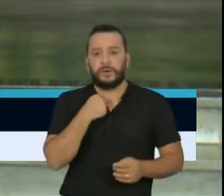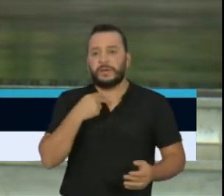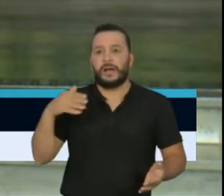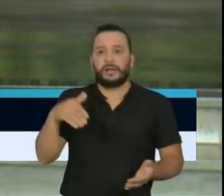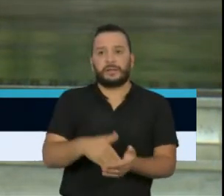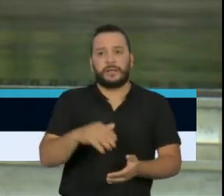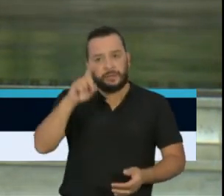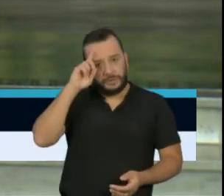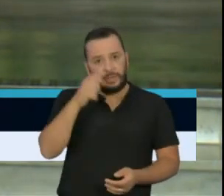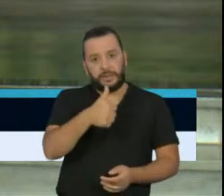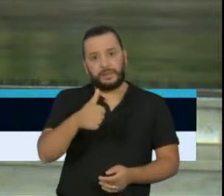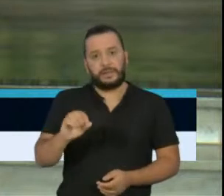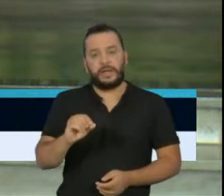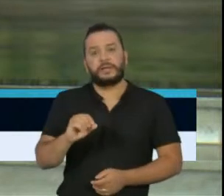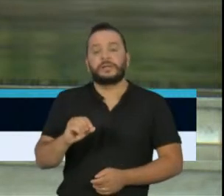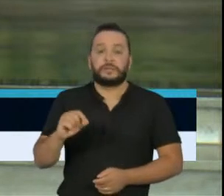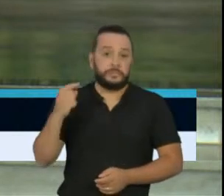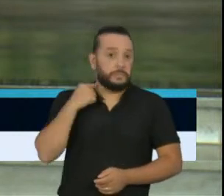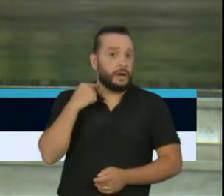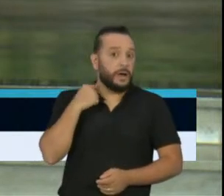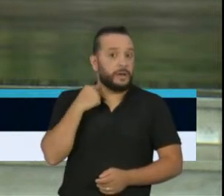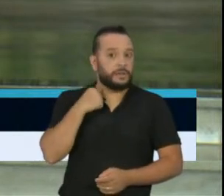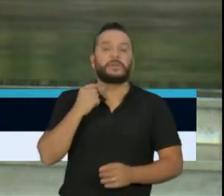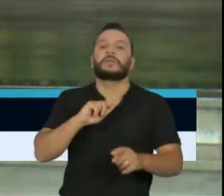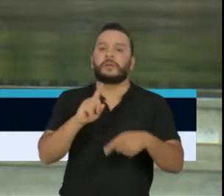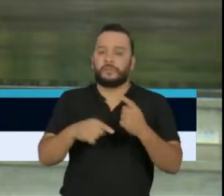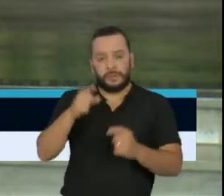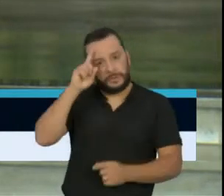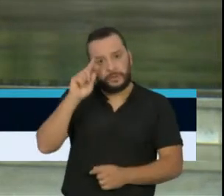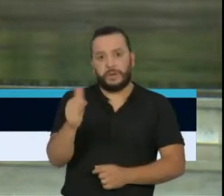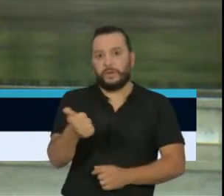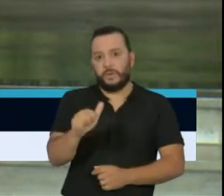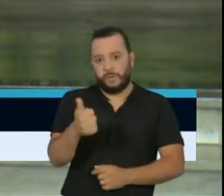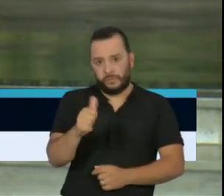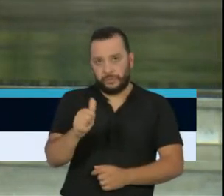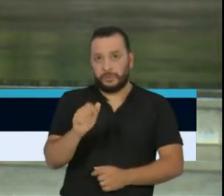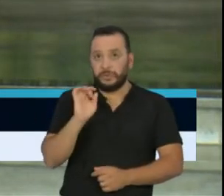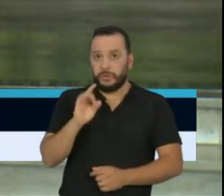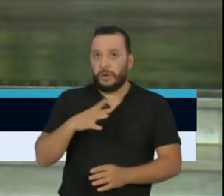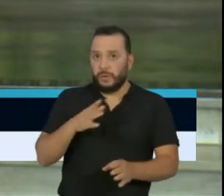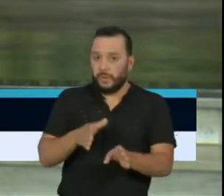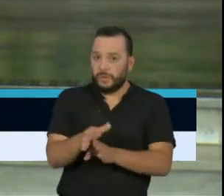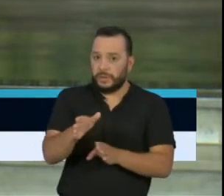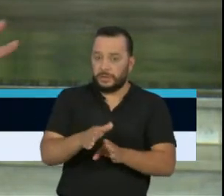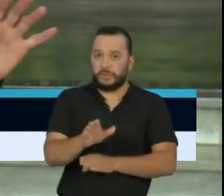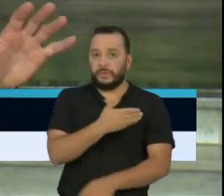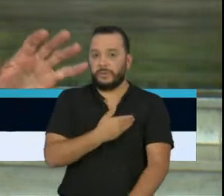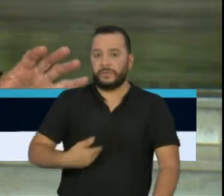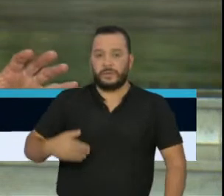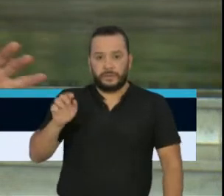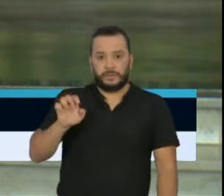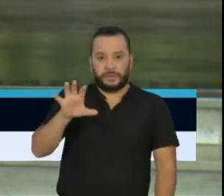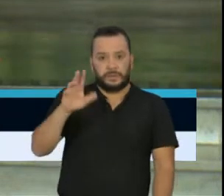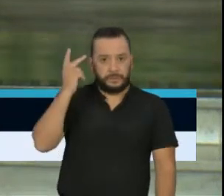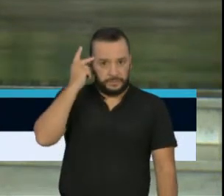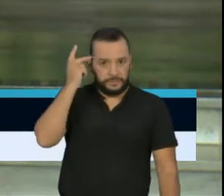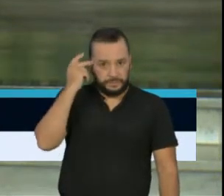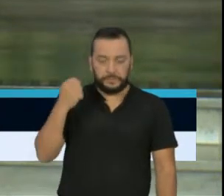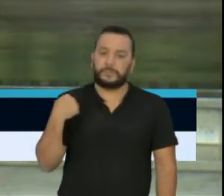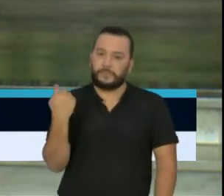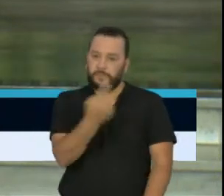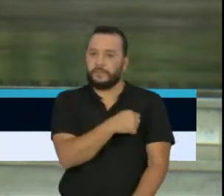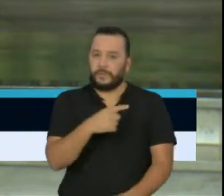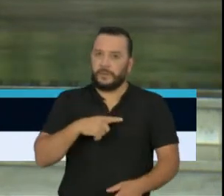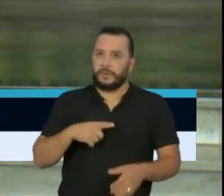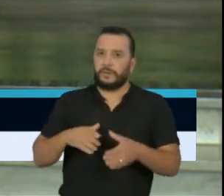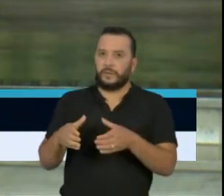dia 10 de maio. Apenas depois e sob orientação do governo do estado de São Paulo. Nós temos aqui uma equipe